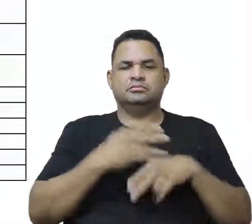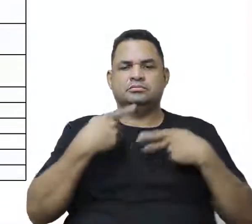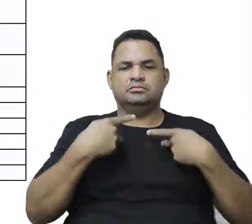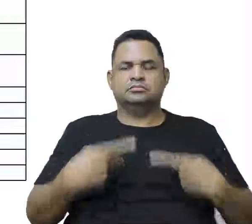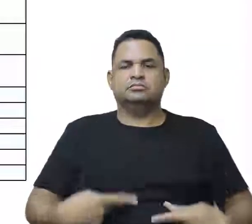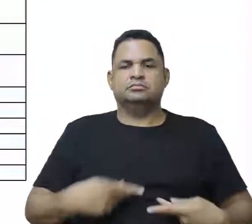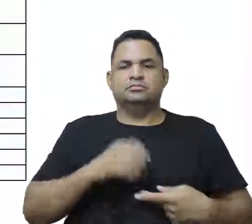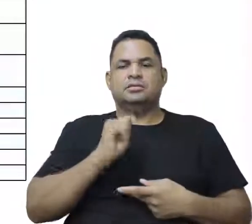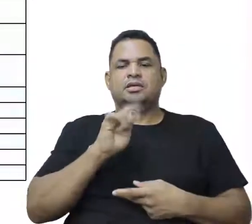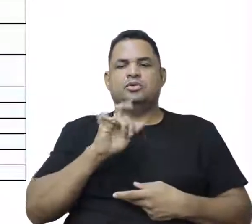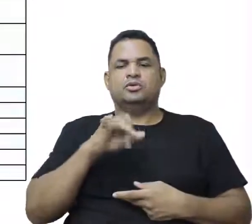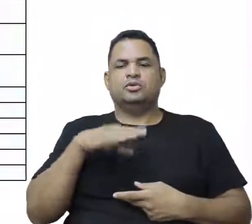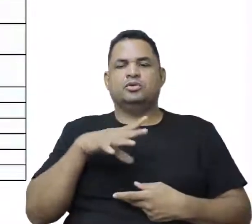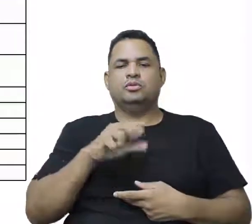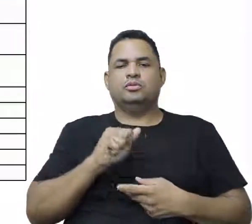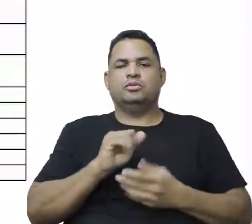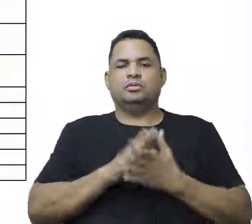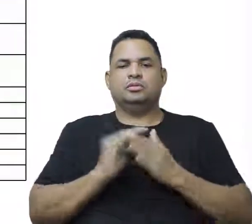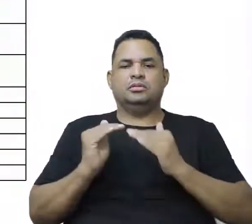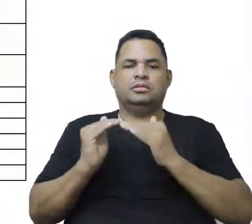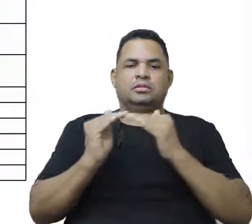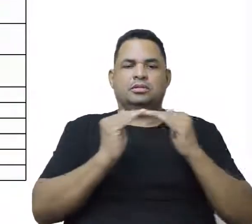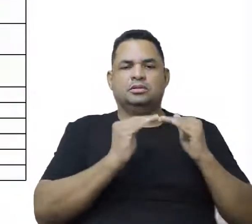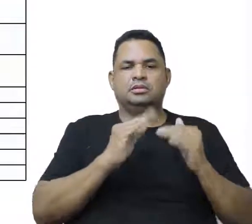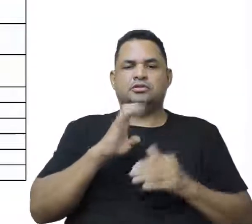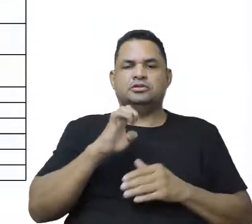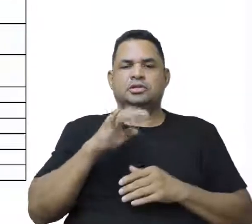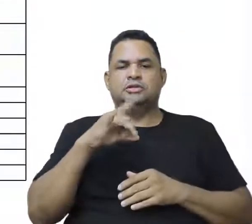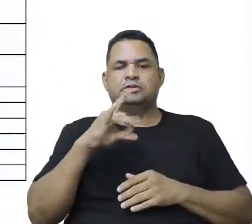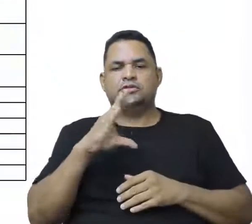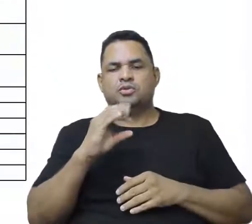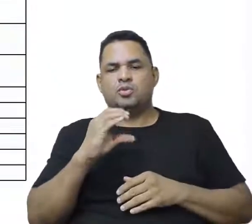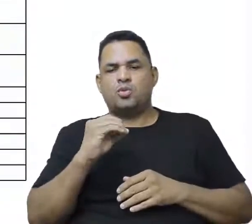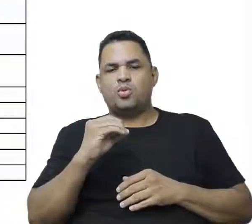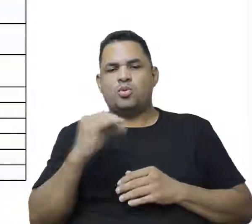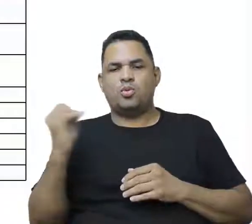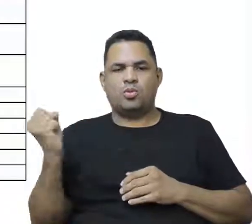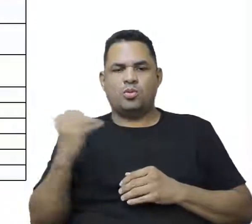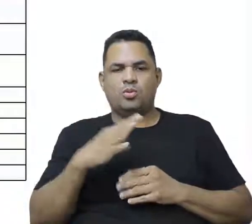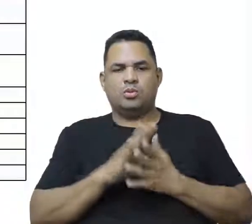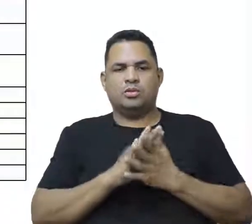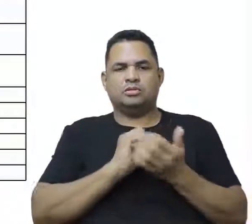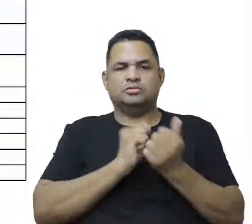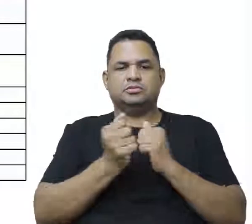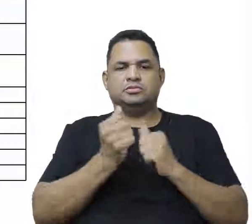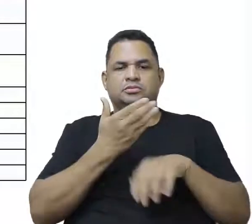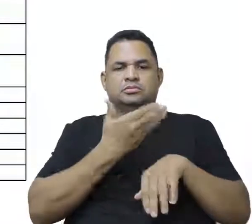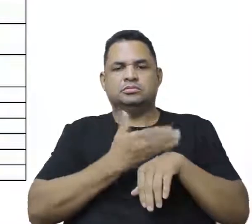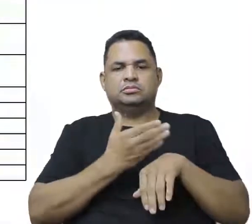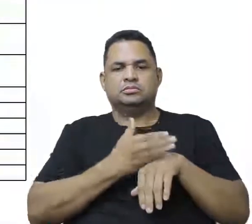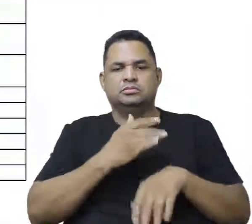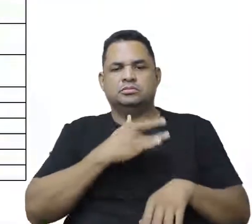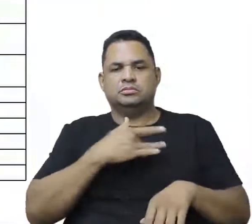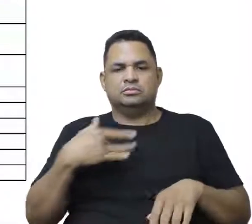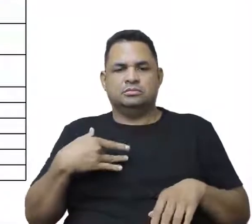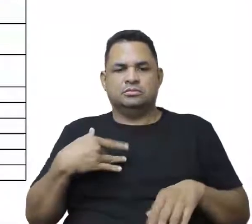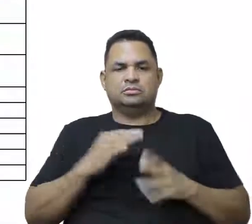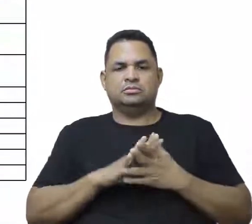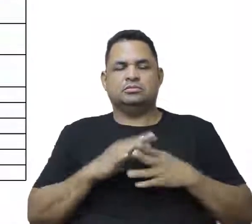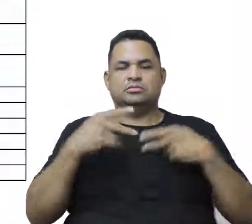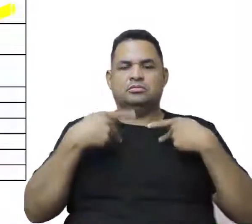autonomia, tema padrão estético contemporâneo, esportes, exercício físico e